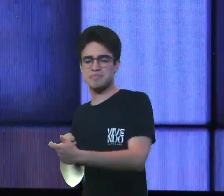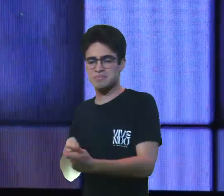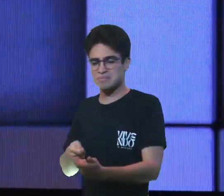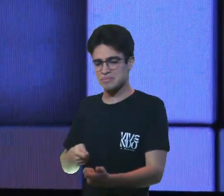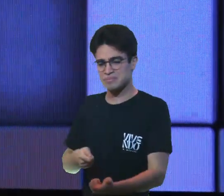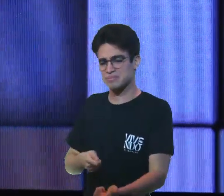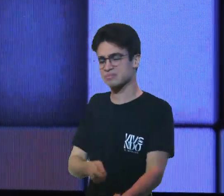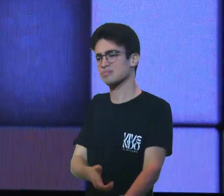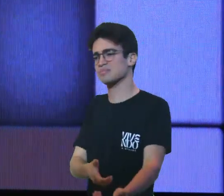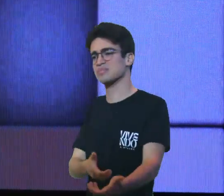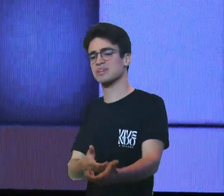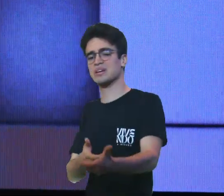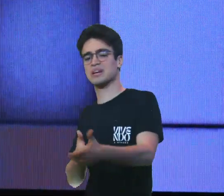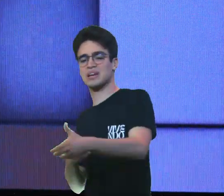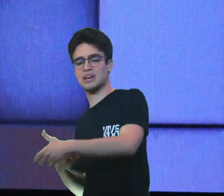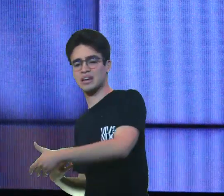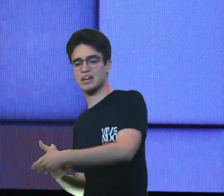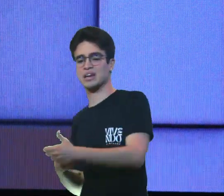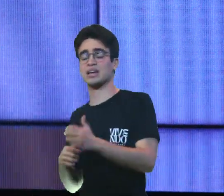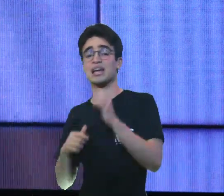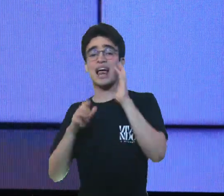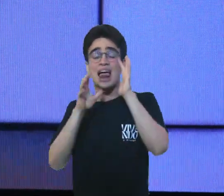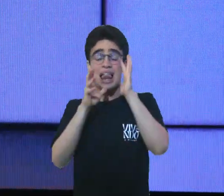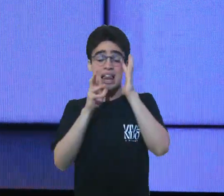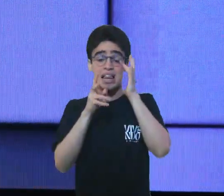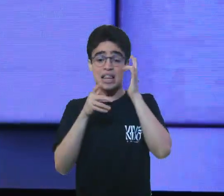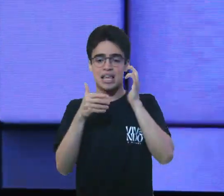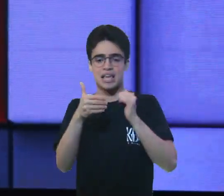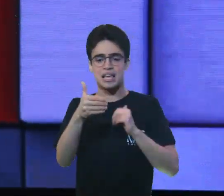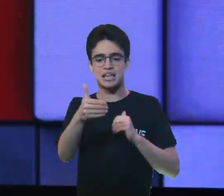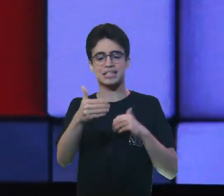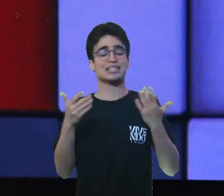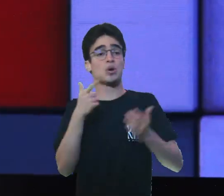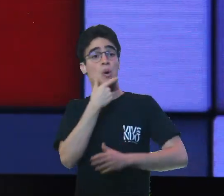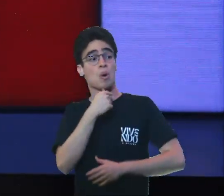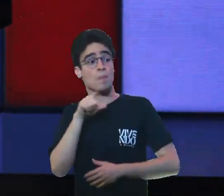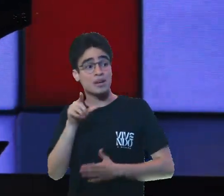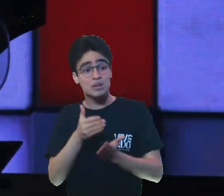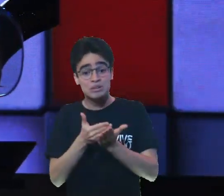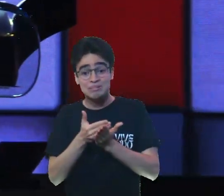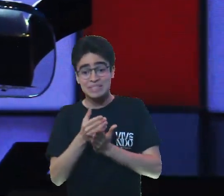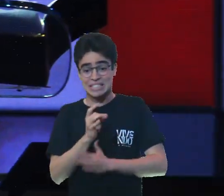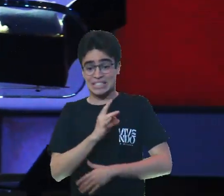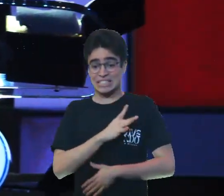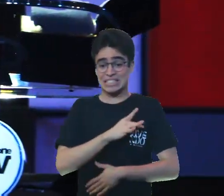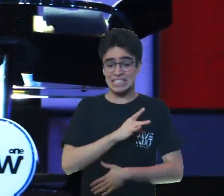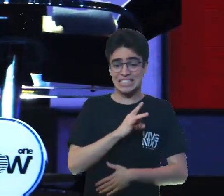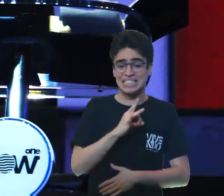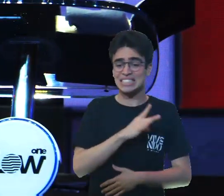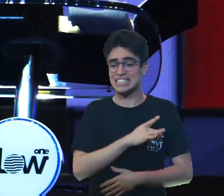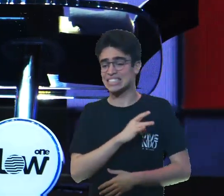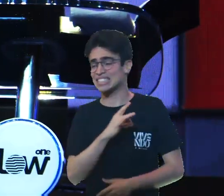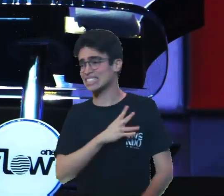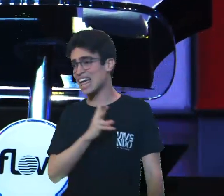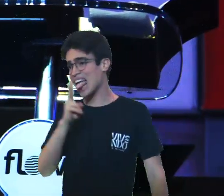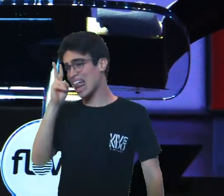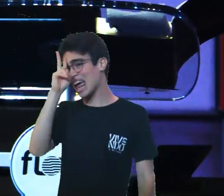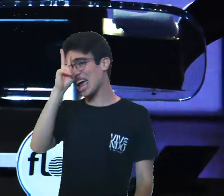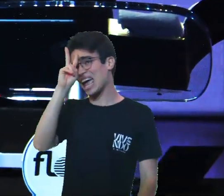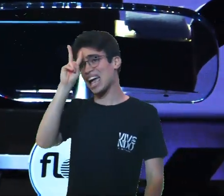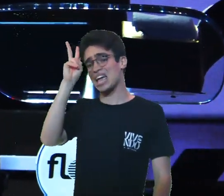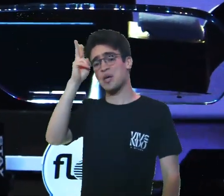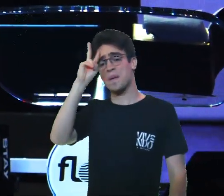lentamente. Então, ele começa com muito medo, com muita angústia, a lembrar-se